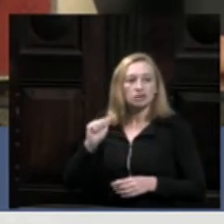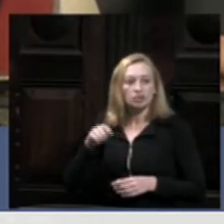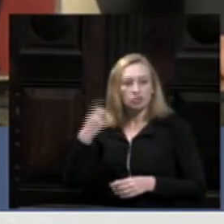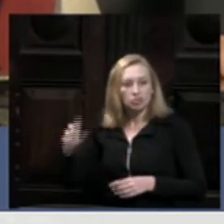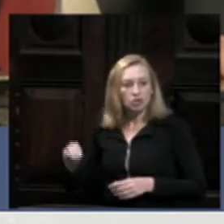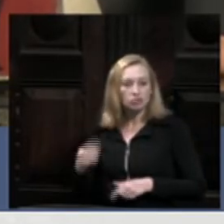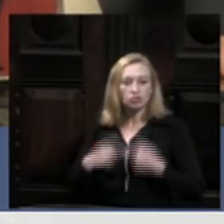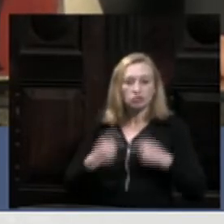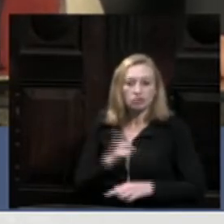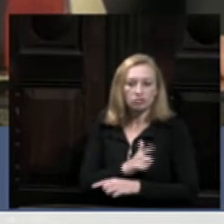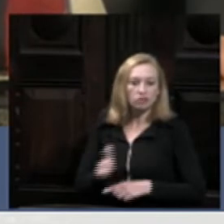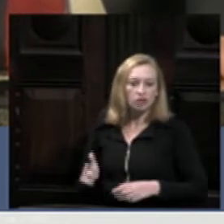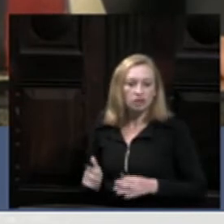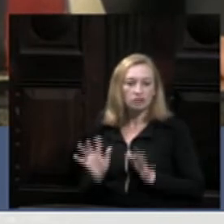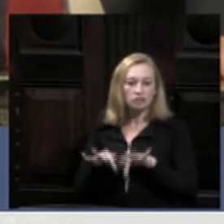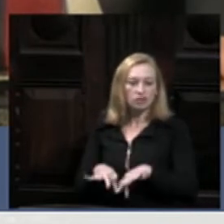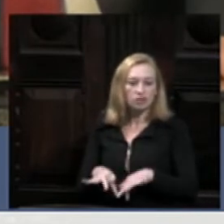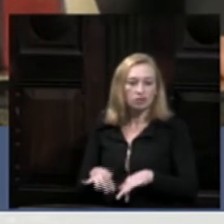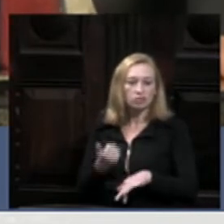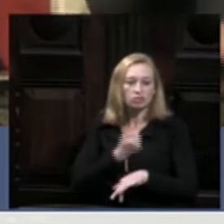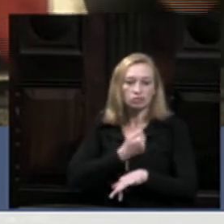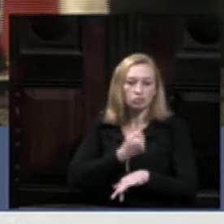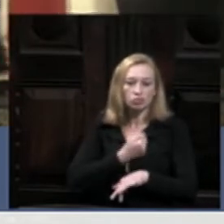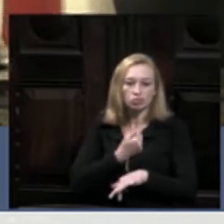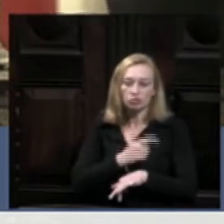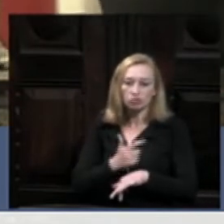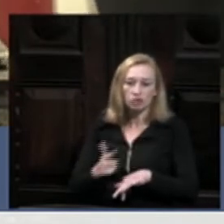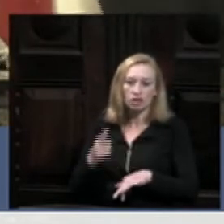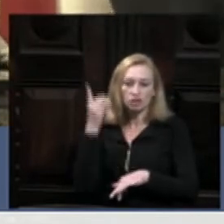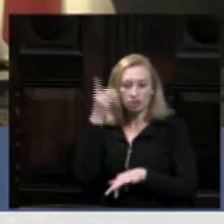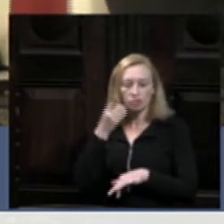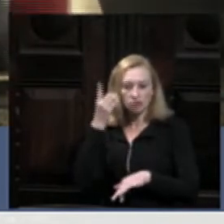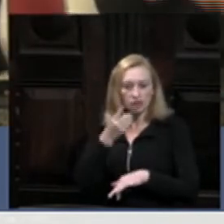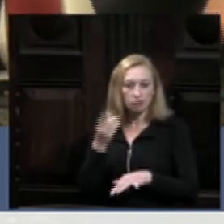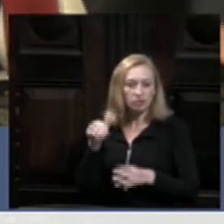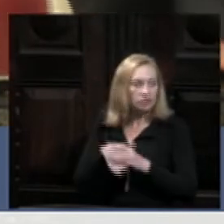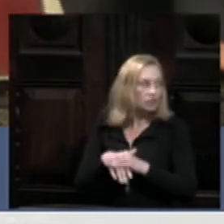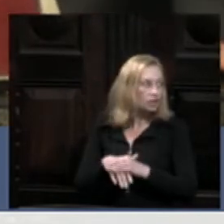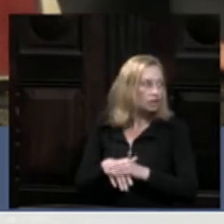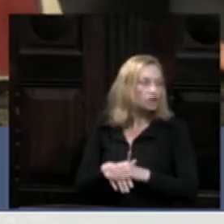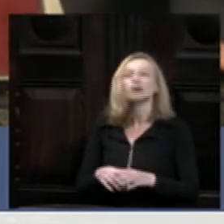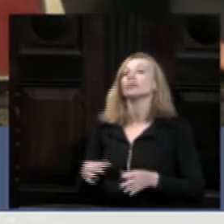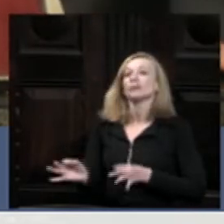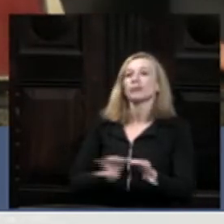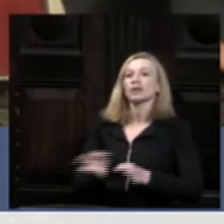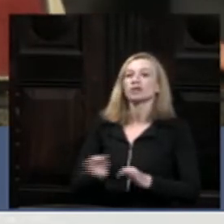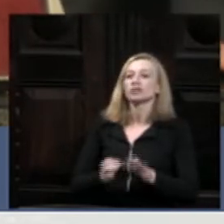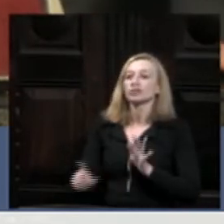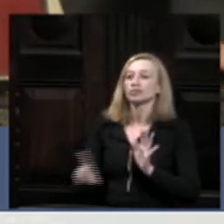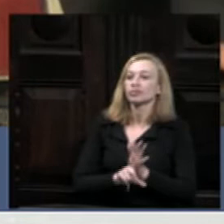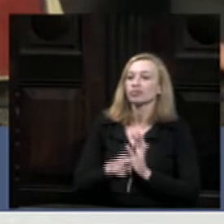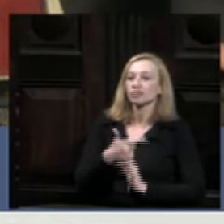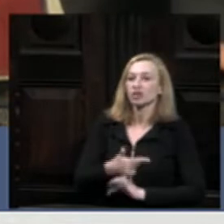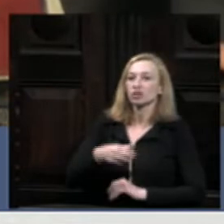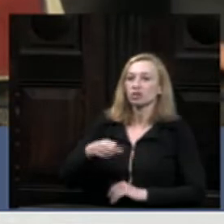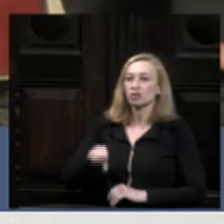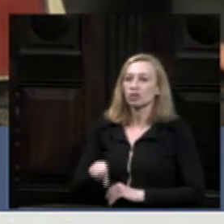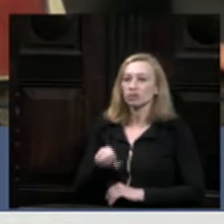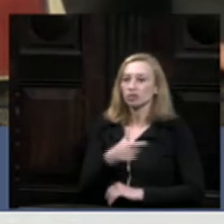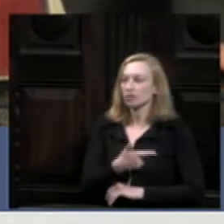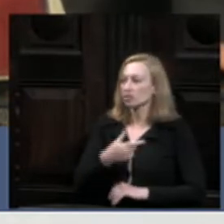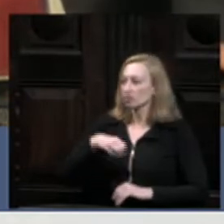discussão. Não havendo que queira discutir, encerra a discussão. Não há quórum para deliberação. Projeto de lei 2990 de 2014, de autoria do deputado Cidinha